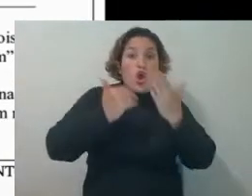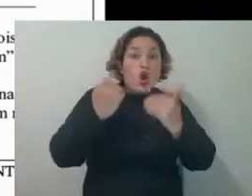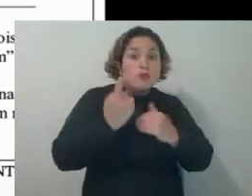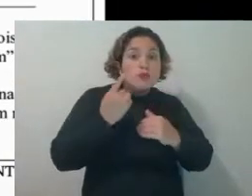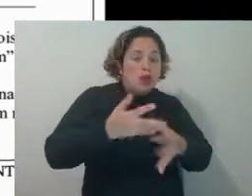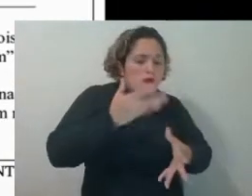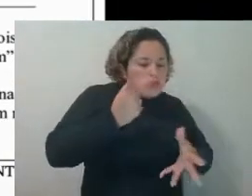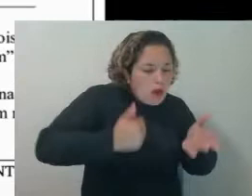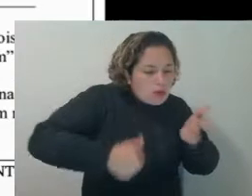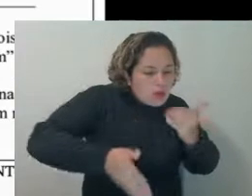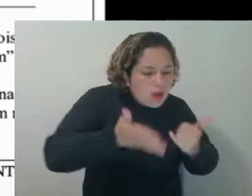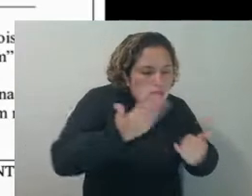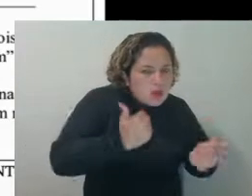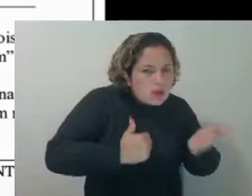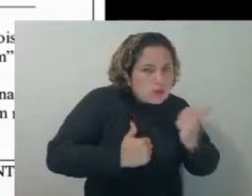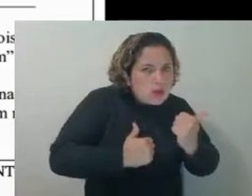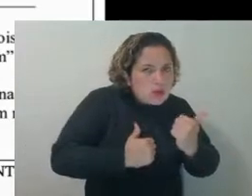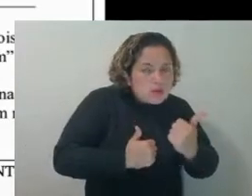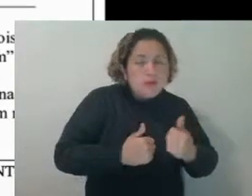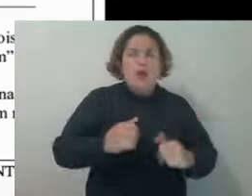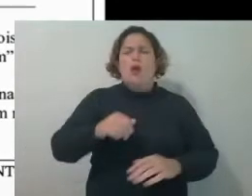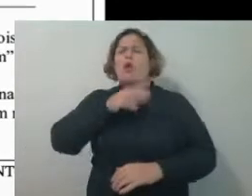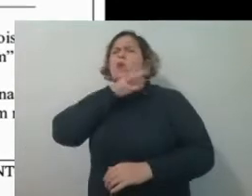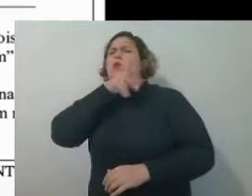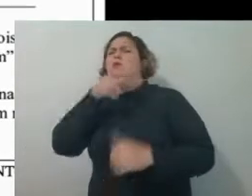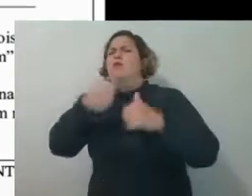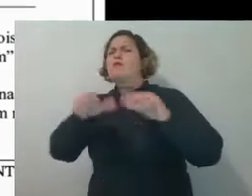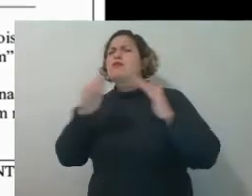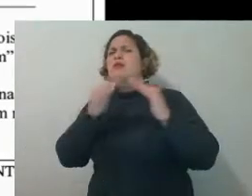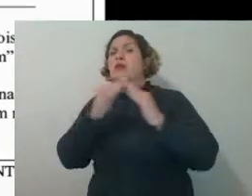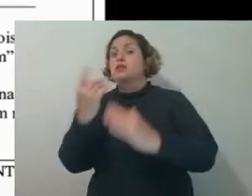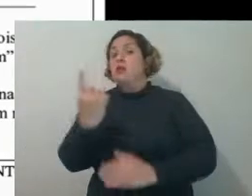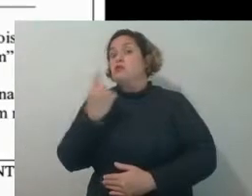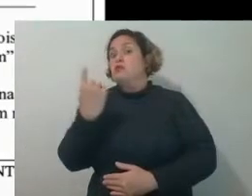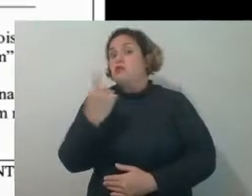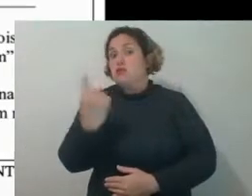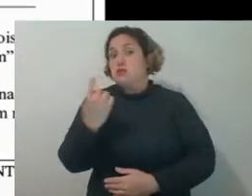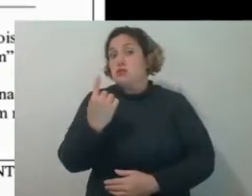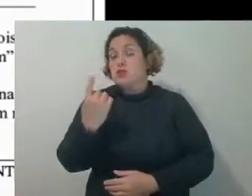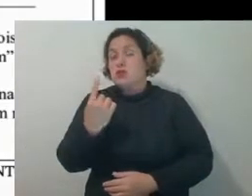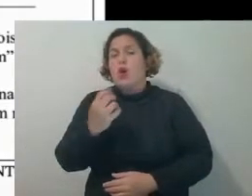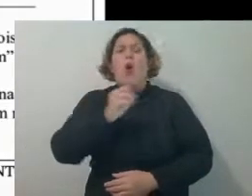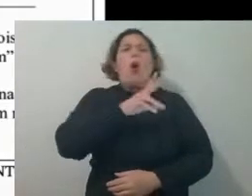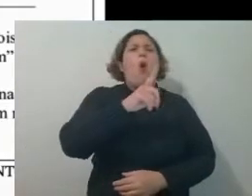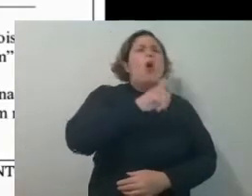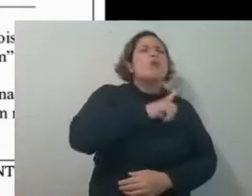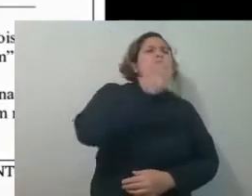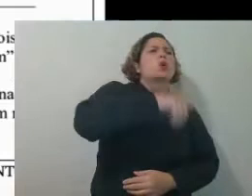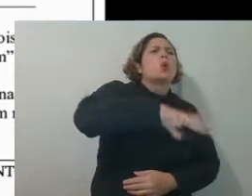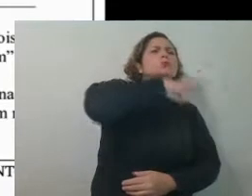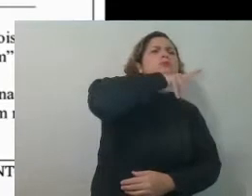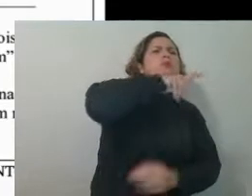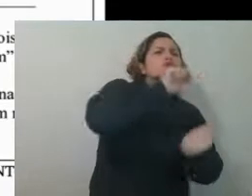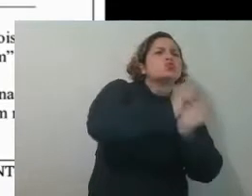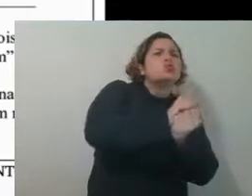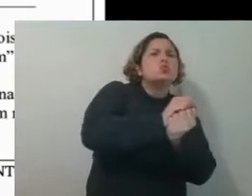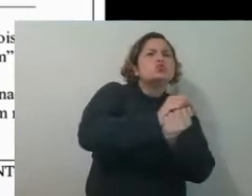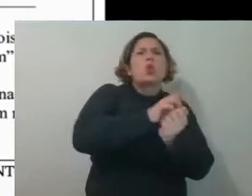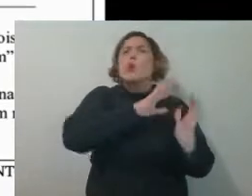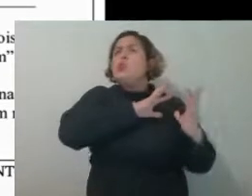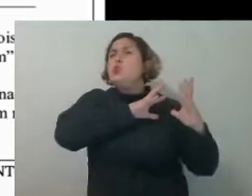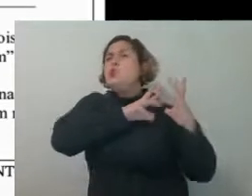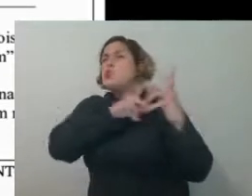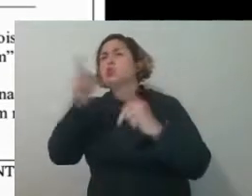casa sozinho o dia todo, sem pessoas, sem outros animais, se ele nunca sai de casa. Se existem